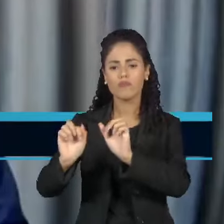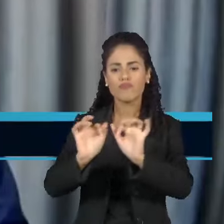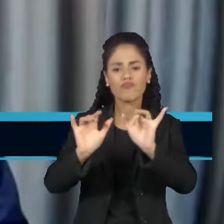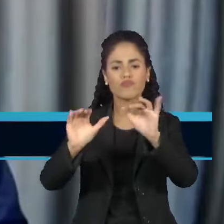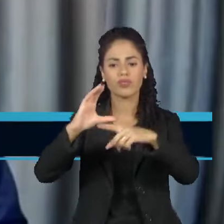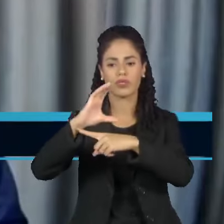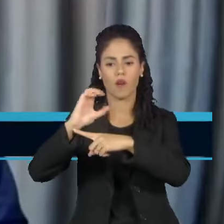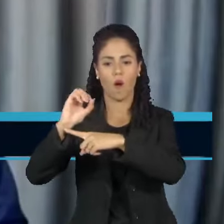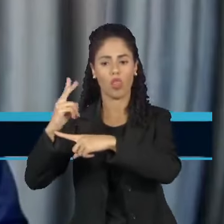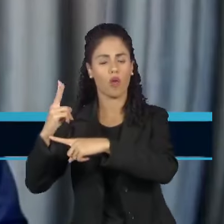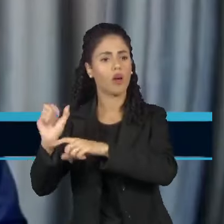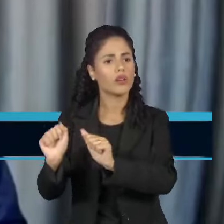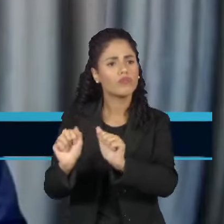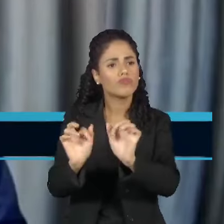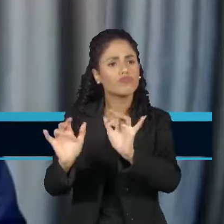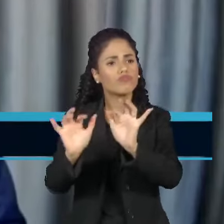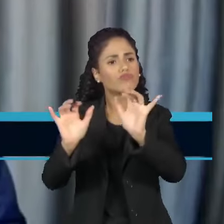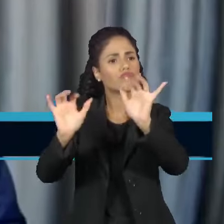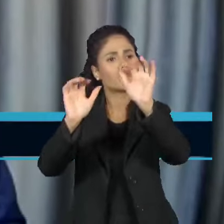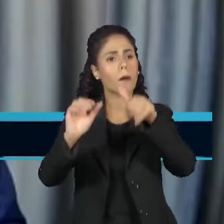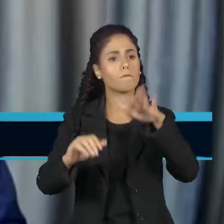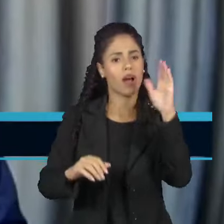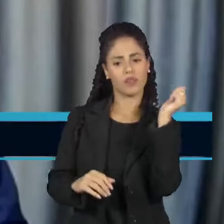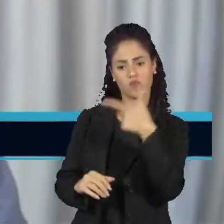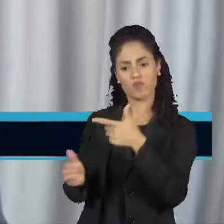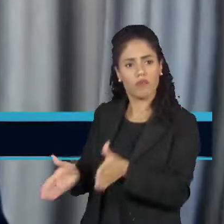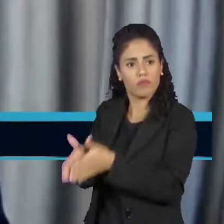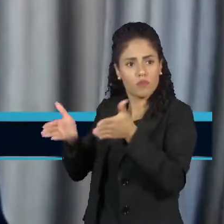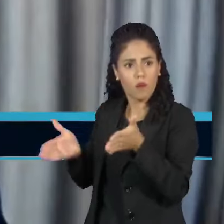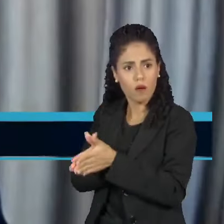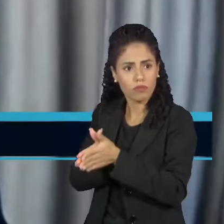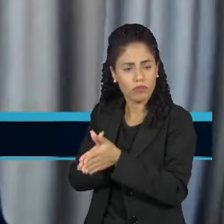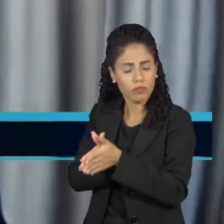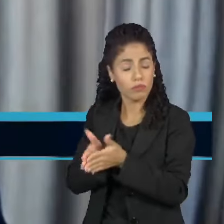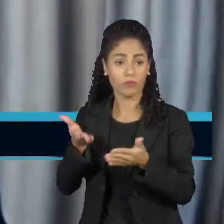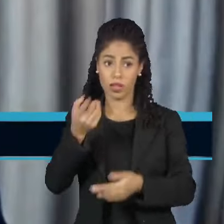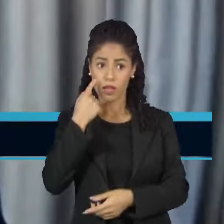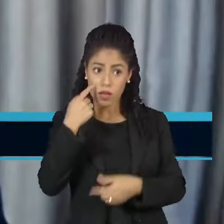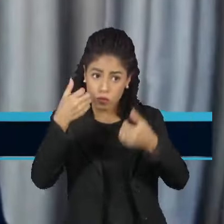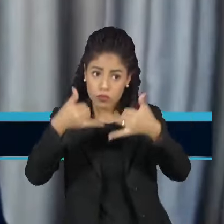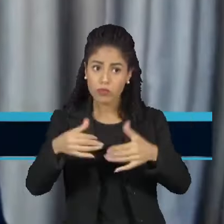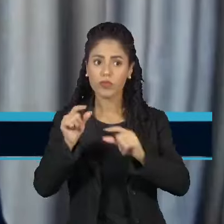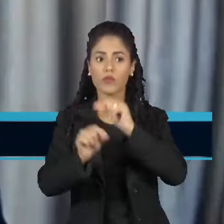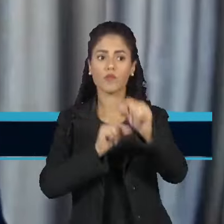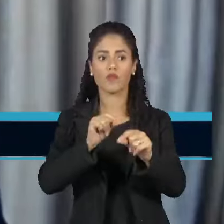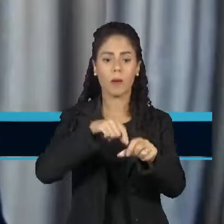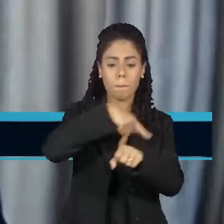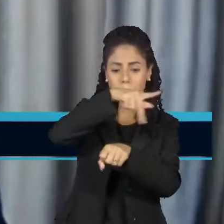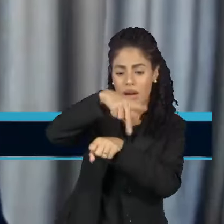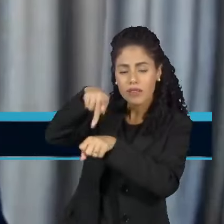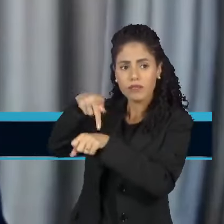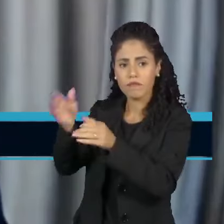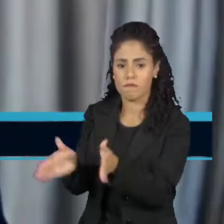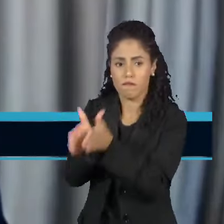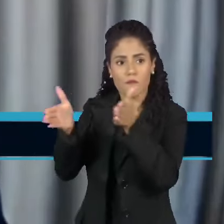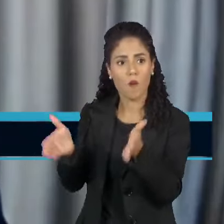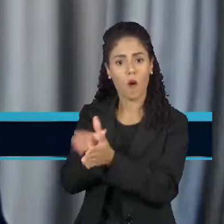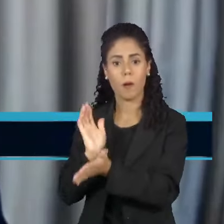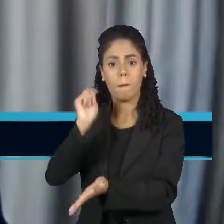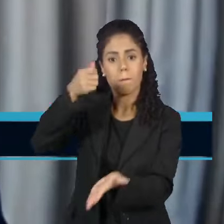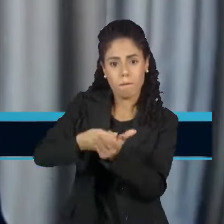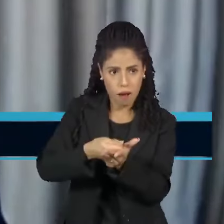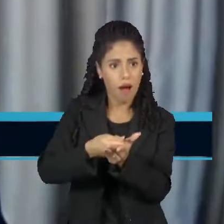que os 2/3 mais pobres da humanidade. Embora, como disse, os países mais pobres paguem um